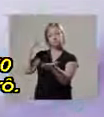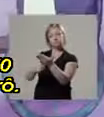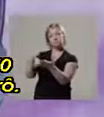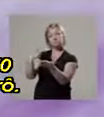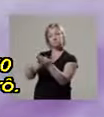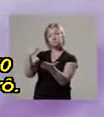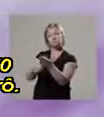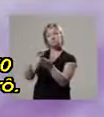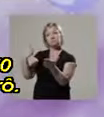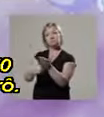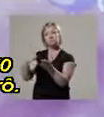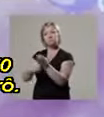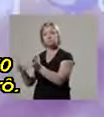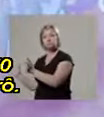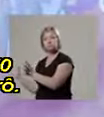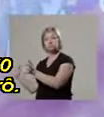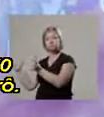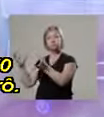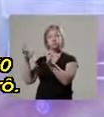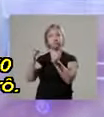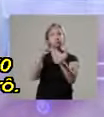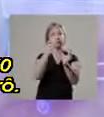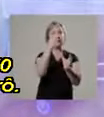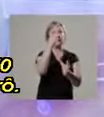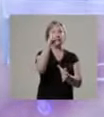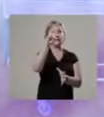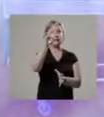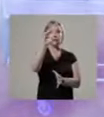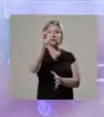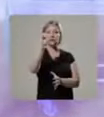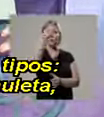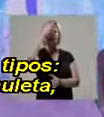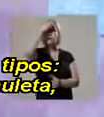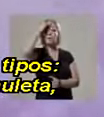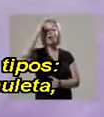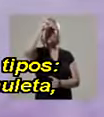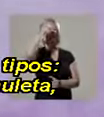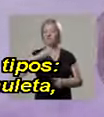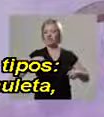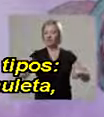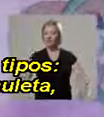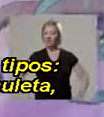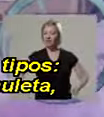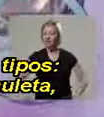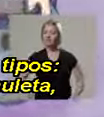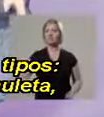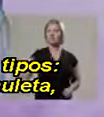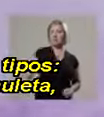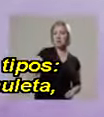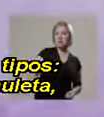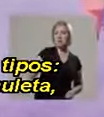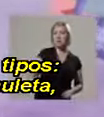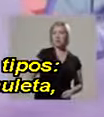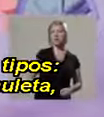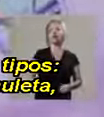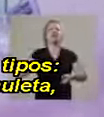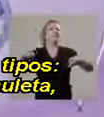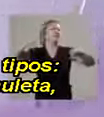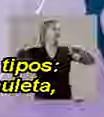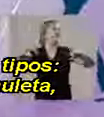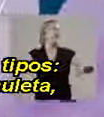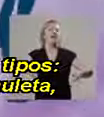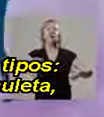e fomos mais de 150 pessoas para o metrô. deficientes de todos os tipos,